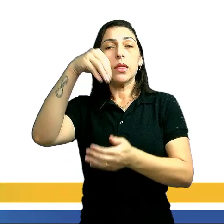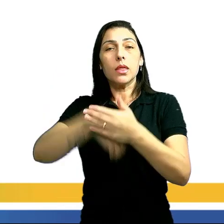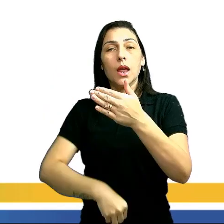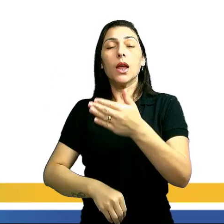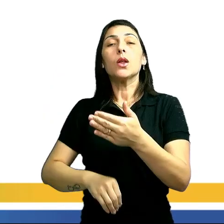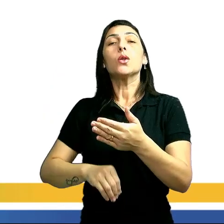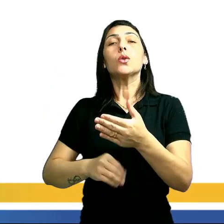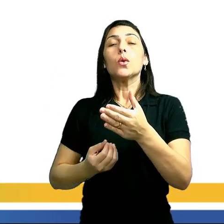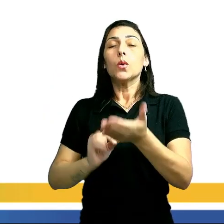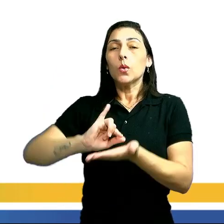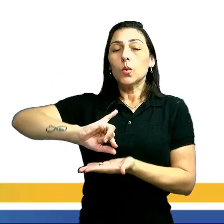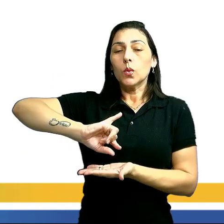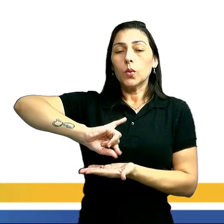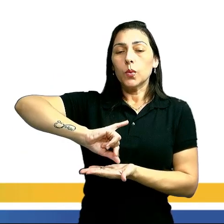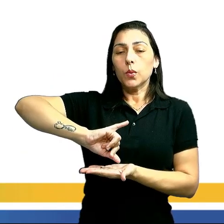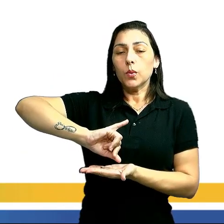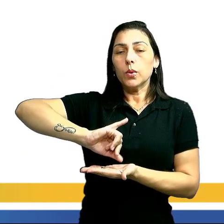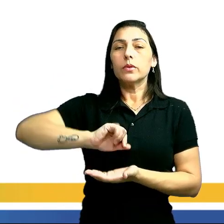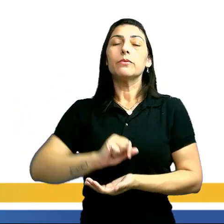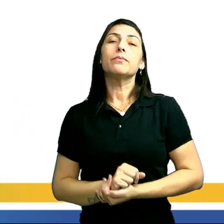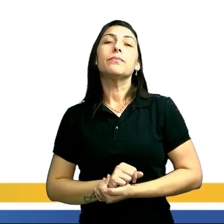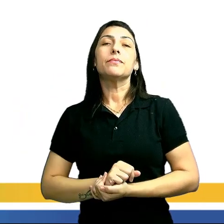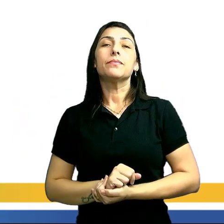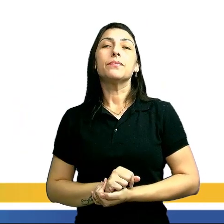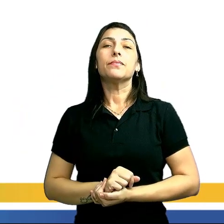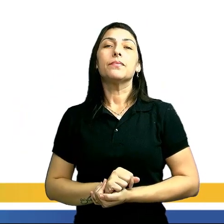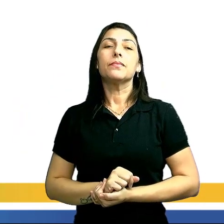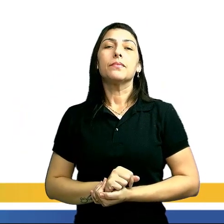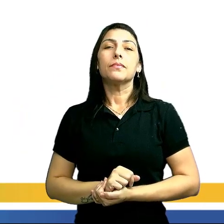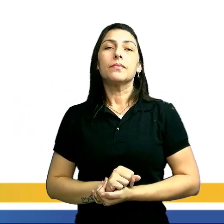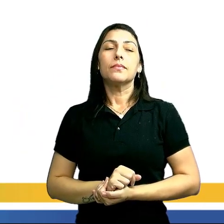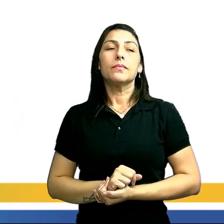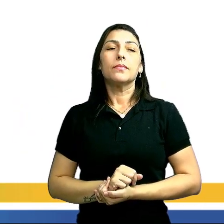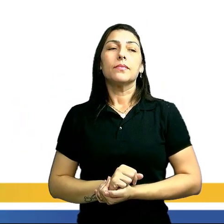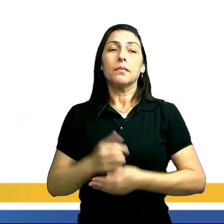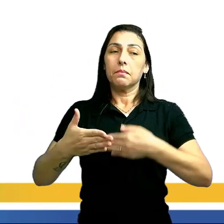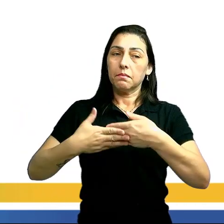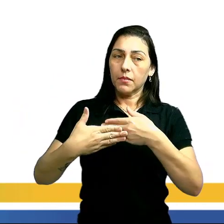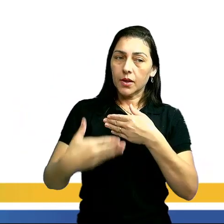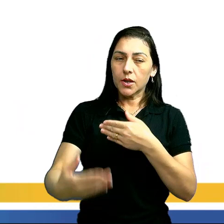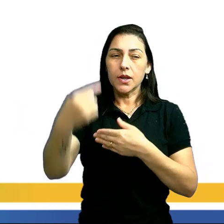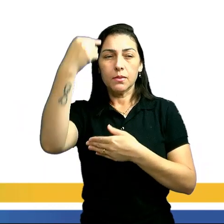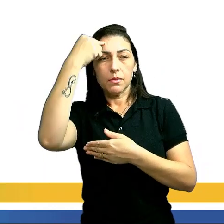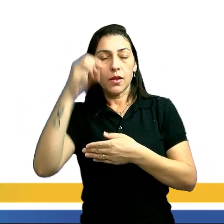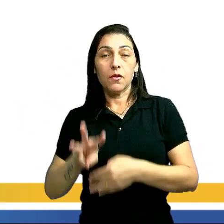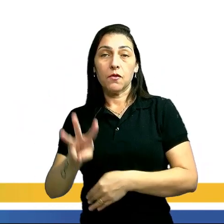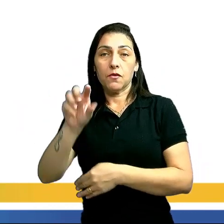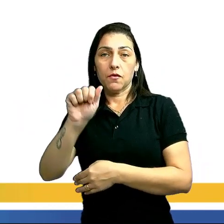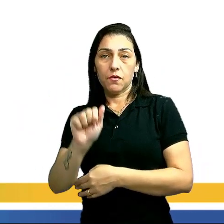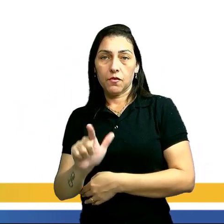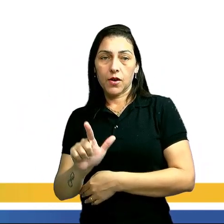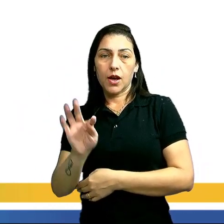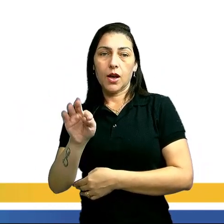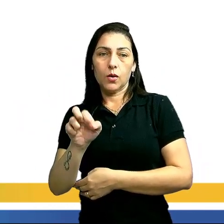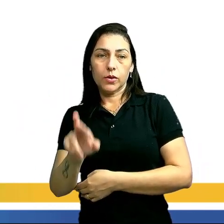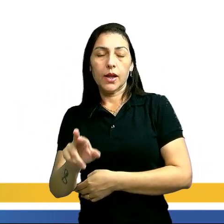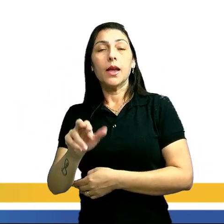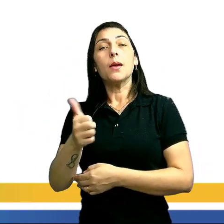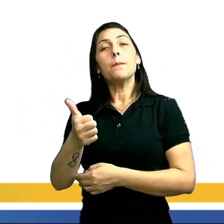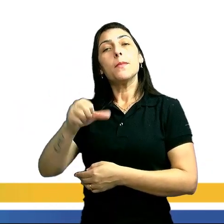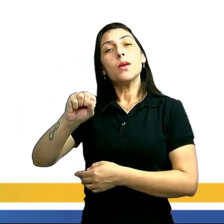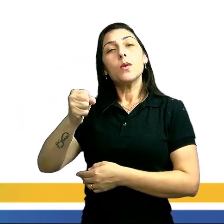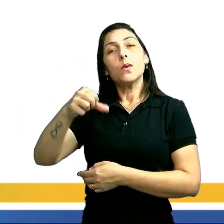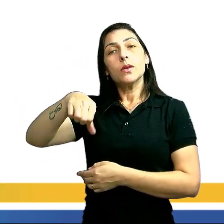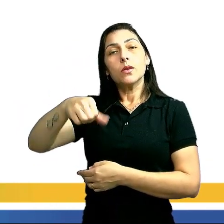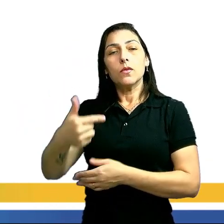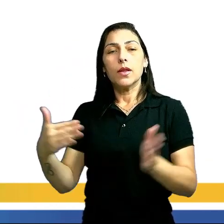modo de produção capitalista. Então, a partir desse pensamento, Walter Benjamin, que vai